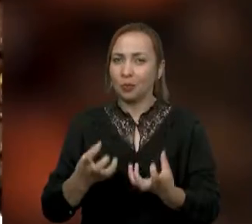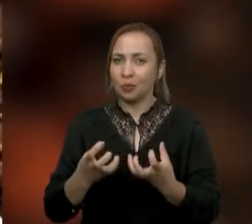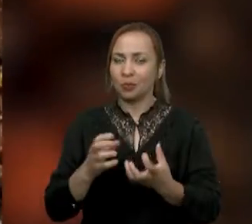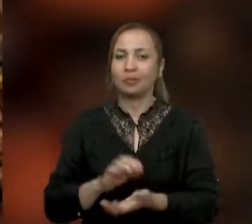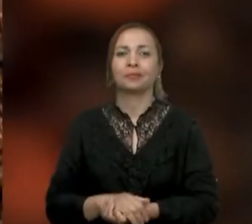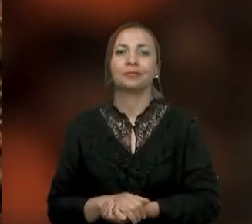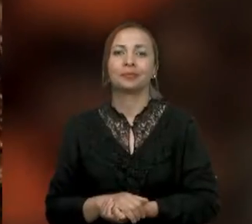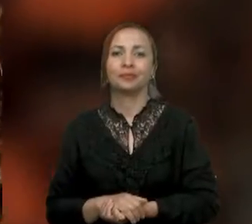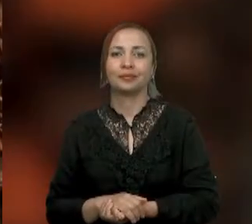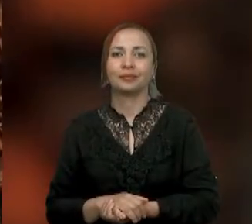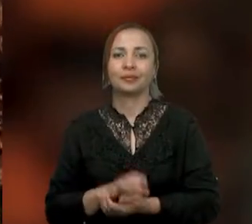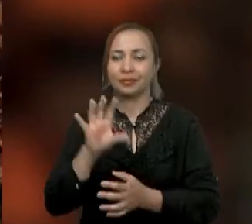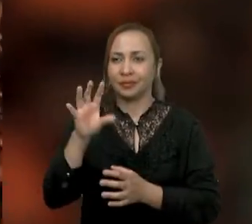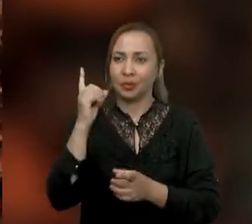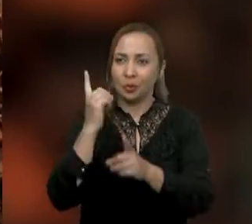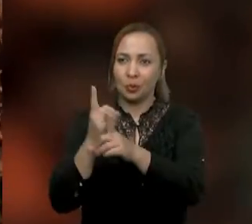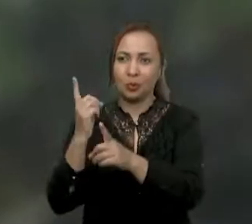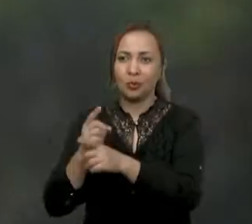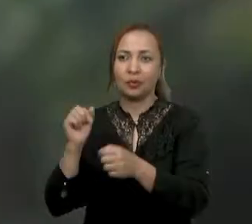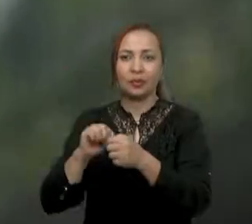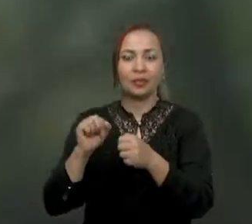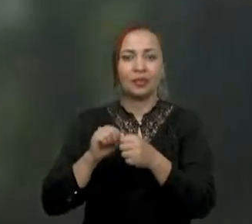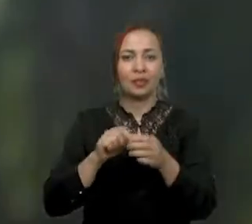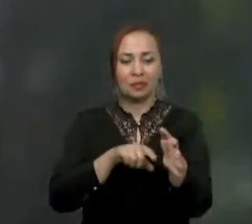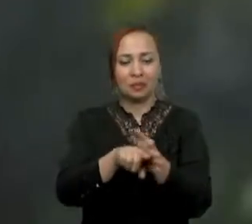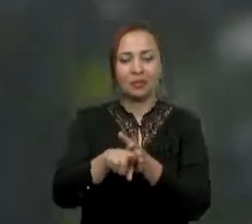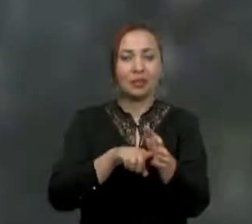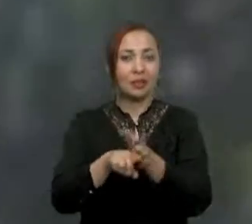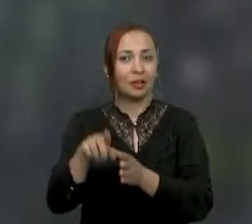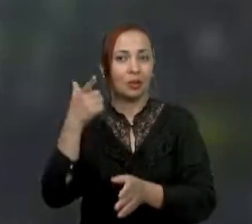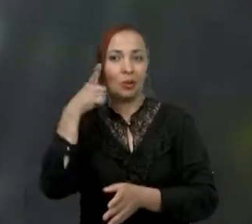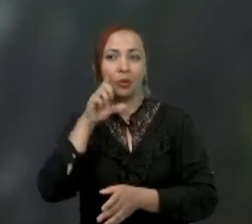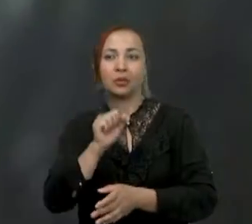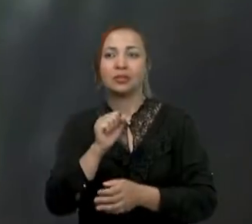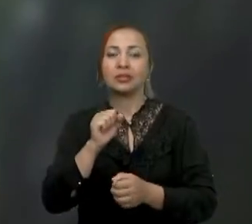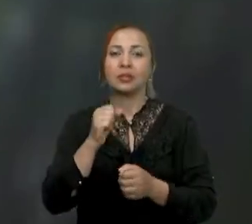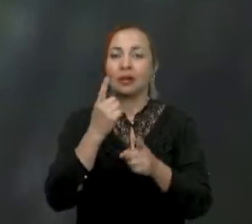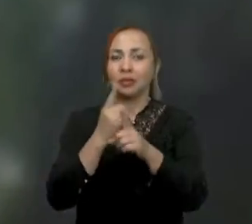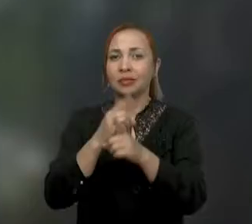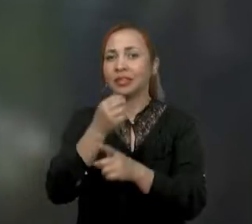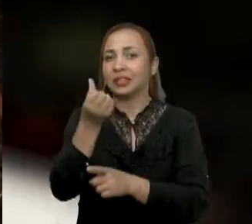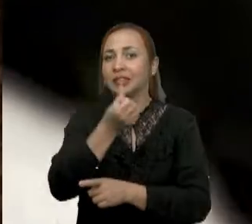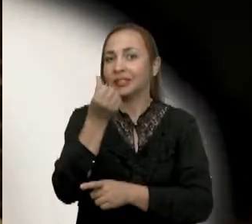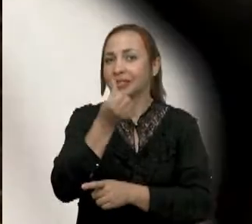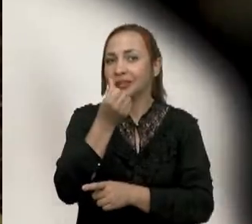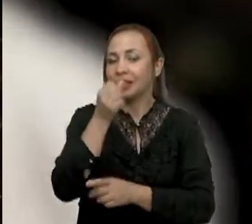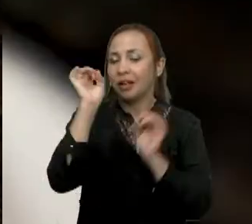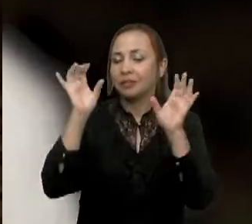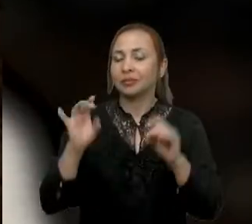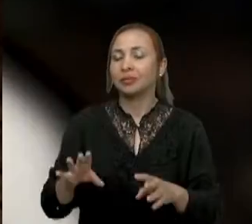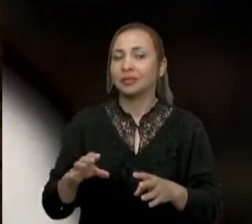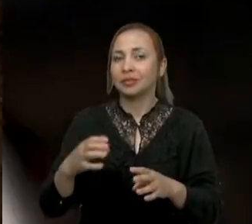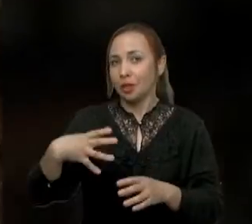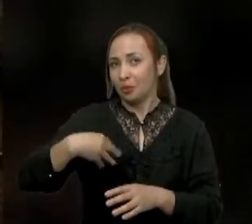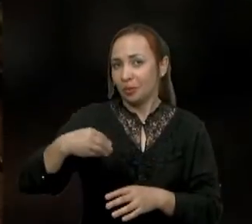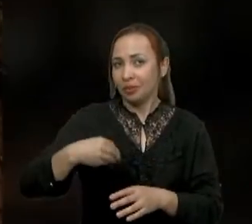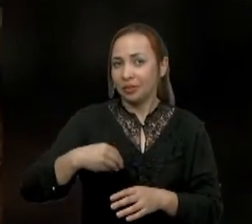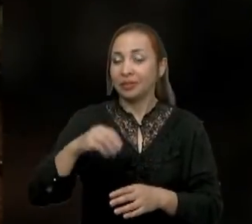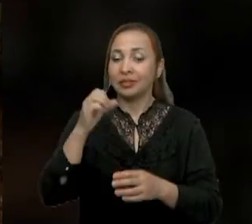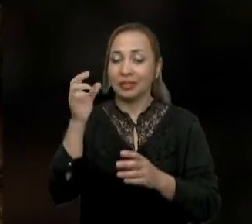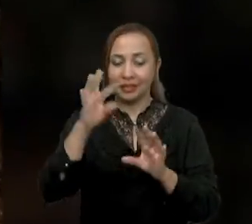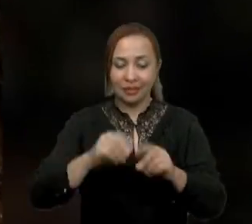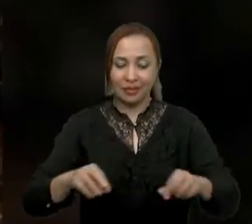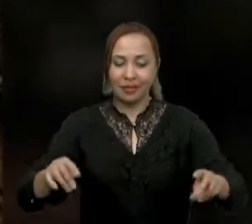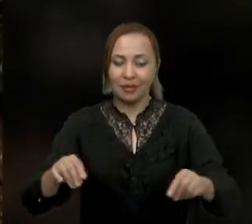Caatinga feitas até o momento os pesquisadores conseguiram encontrar seis espécies de pequenos mamíferos terrestres